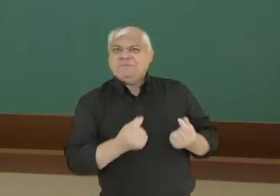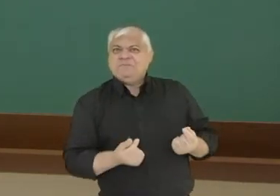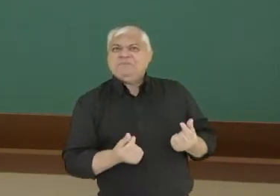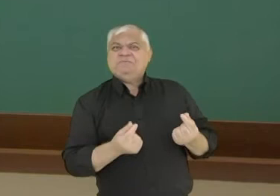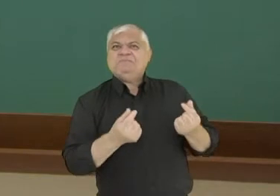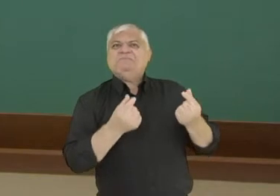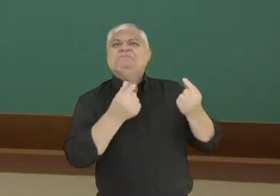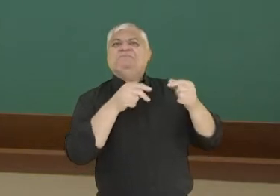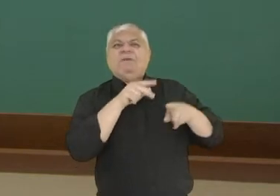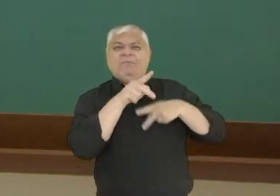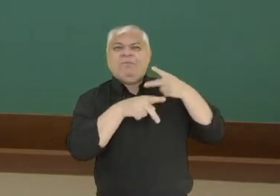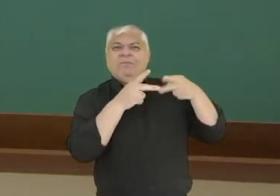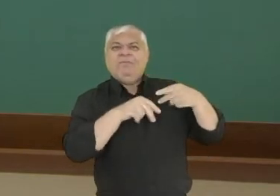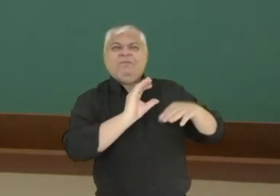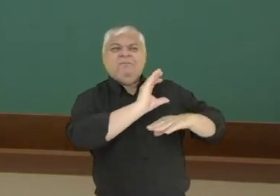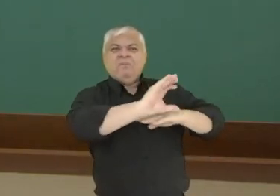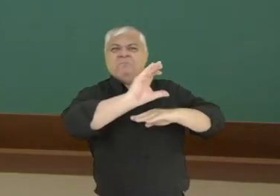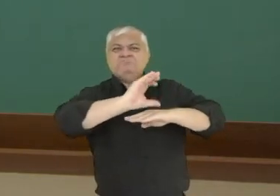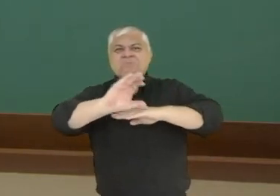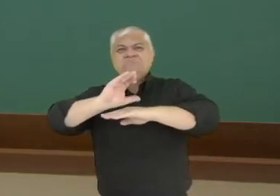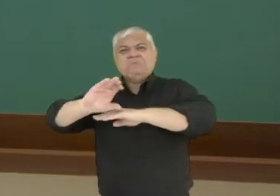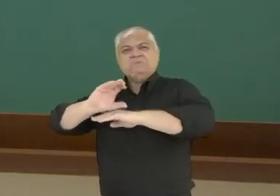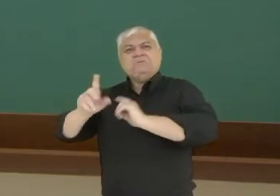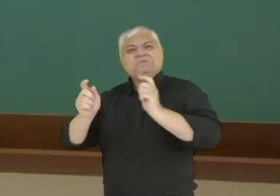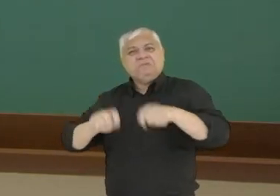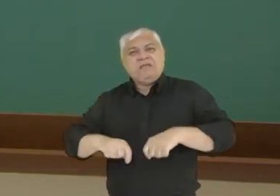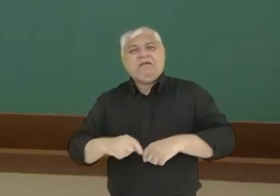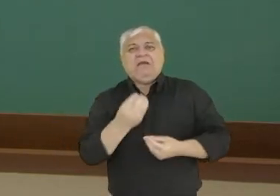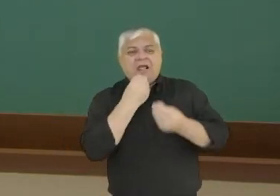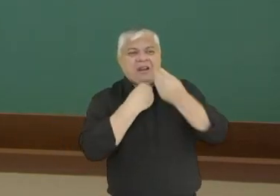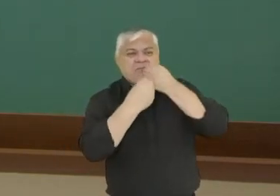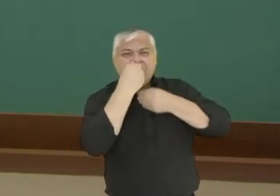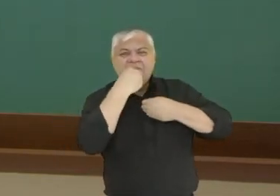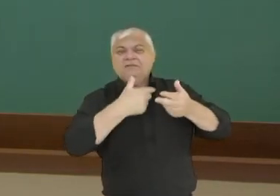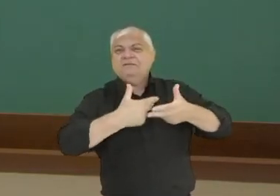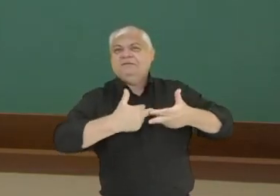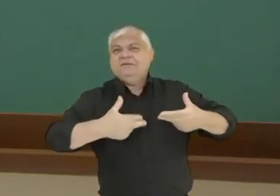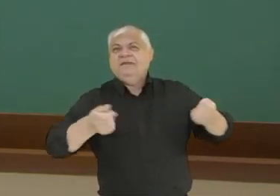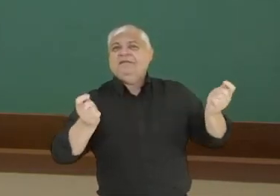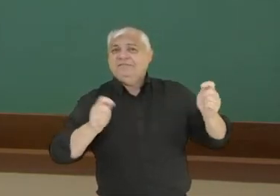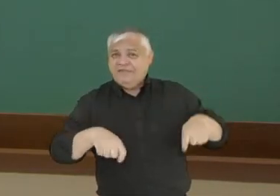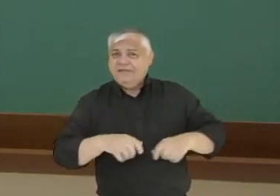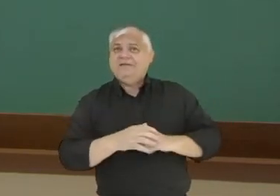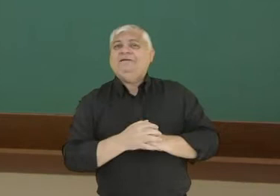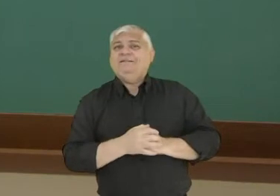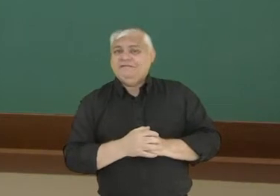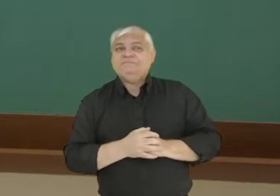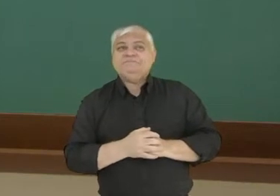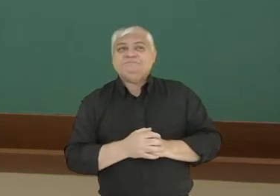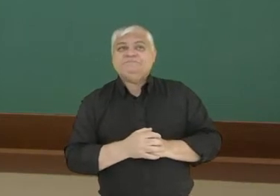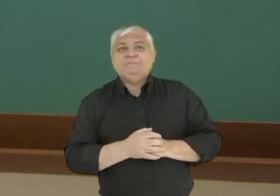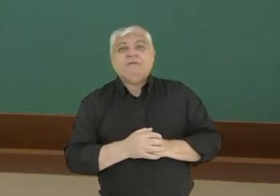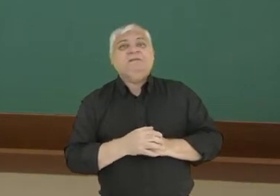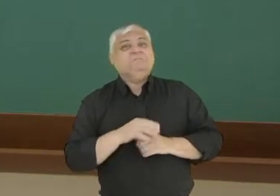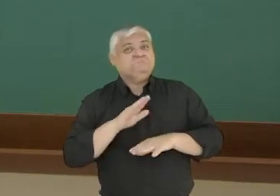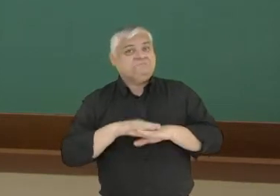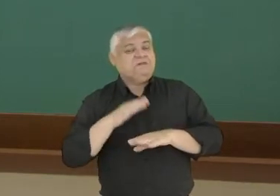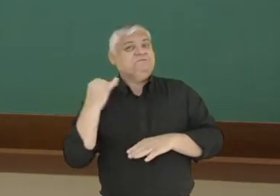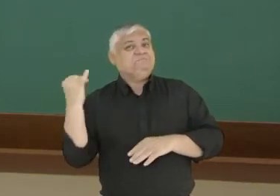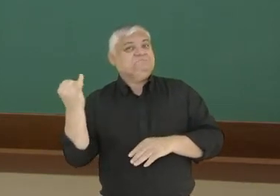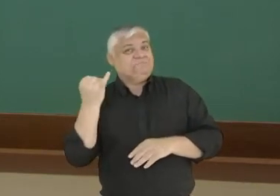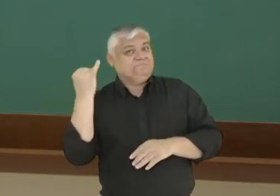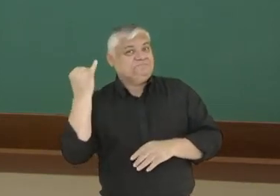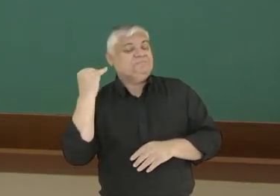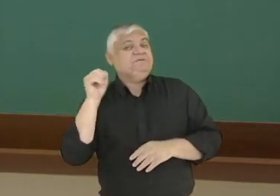população com alimentos se eu tenho a produção de alimentos eu posso atender a população e essa produção também então é mais um